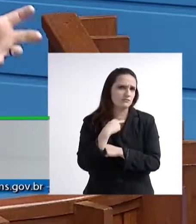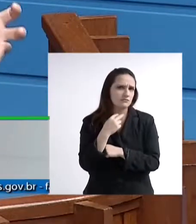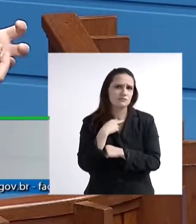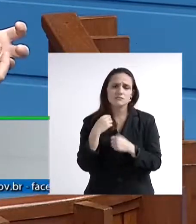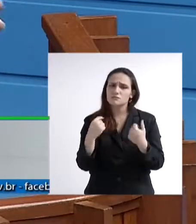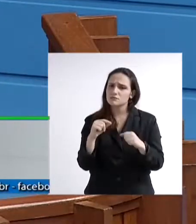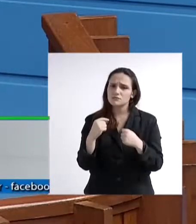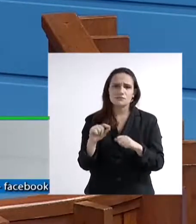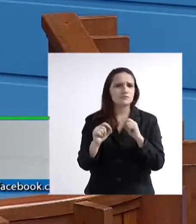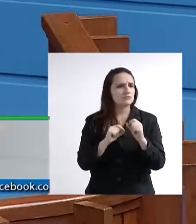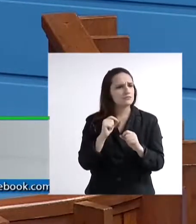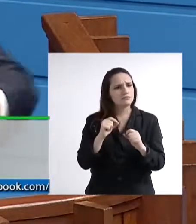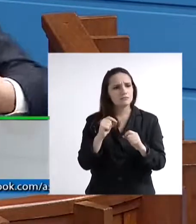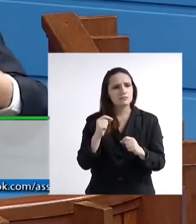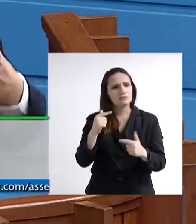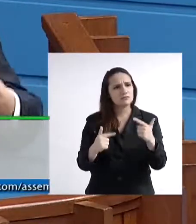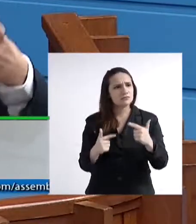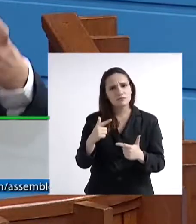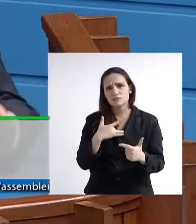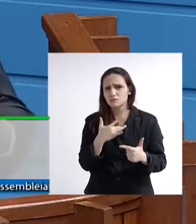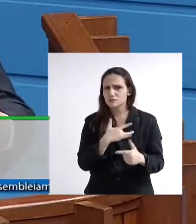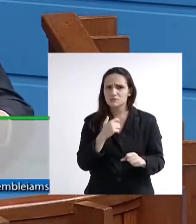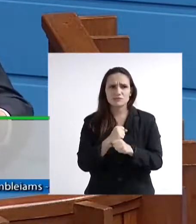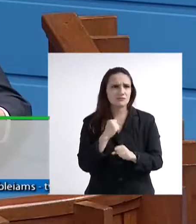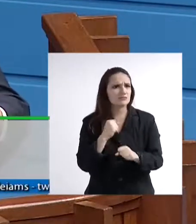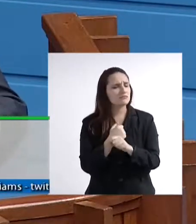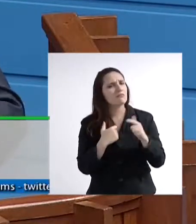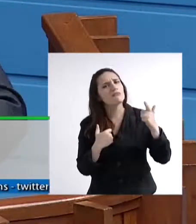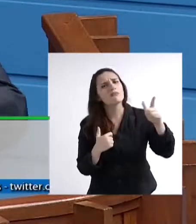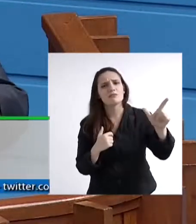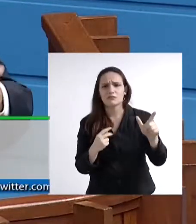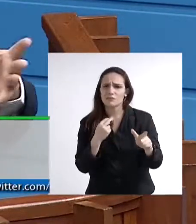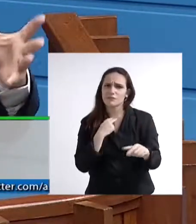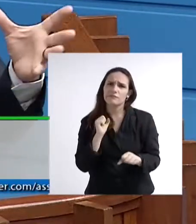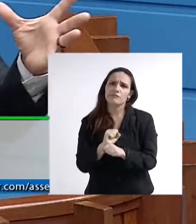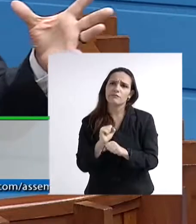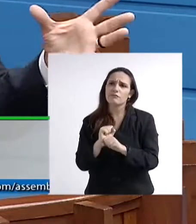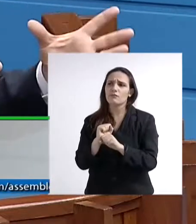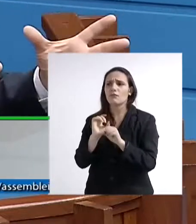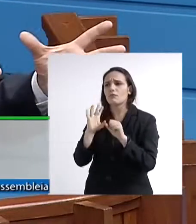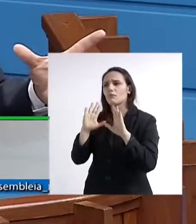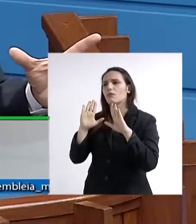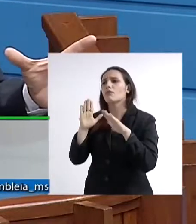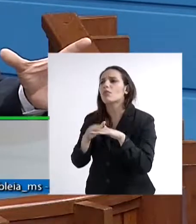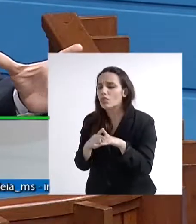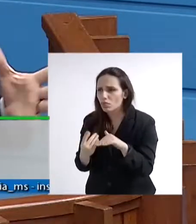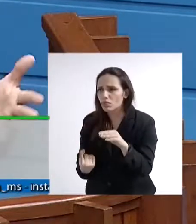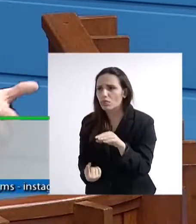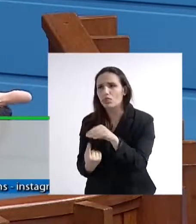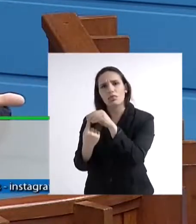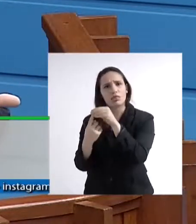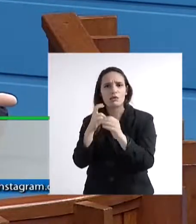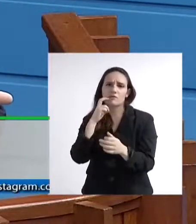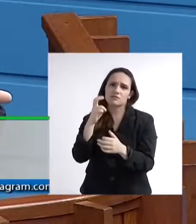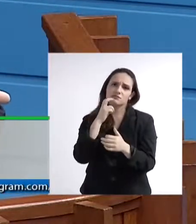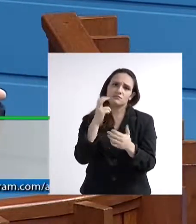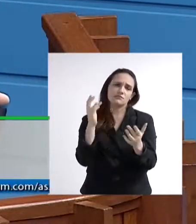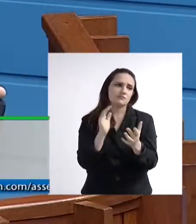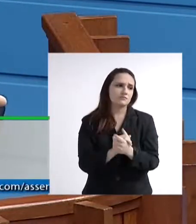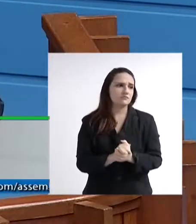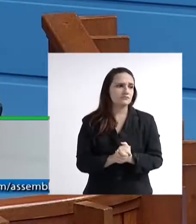A política de saúde não pode ser, como a gente já falou em outras situações,